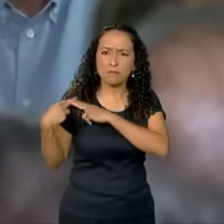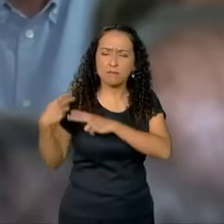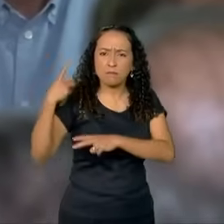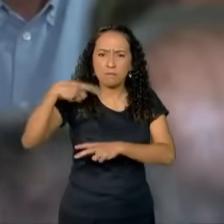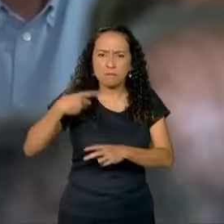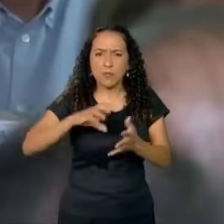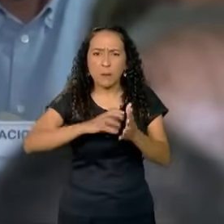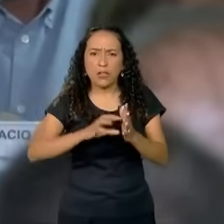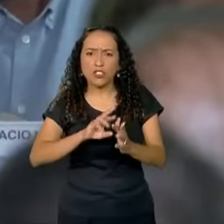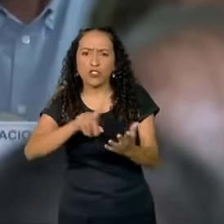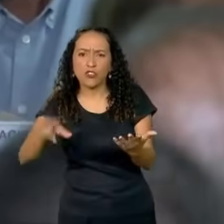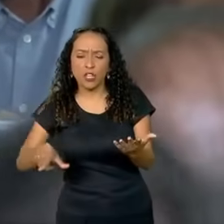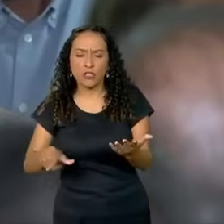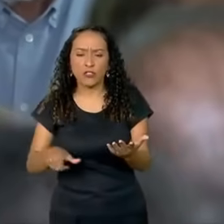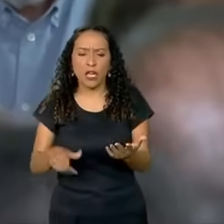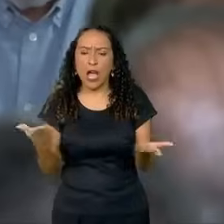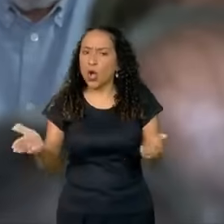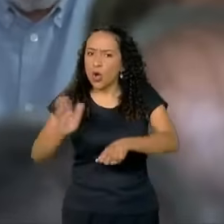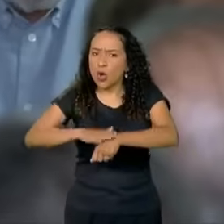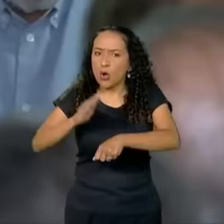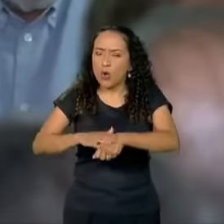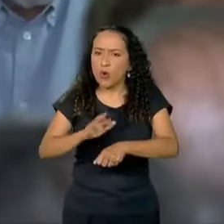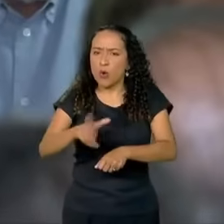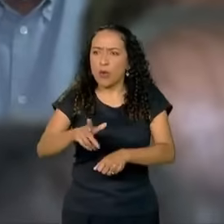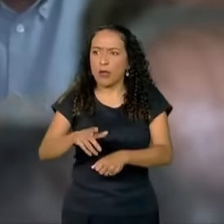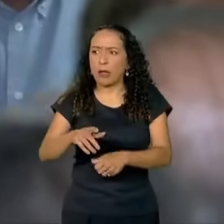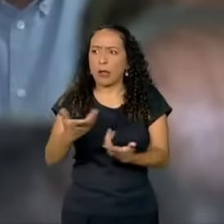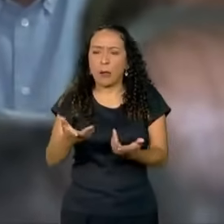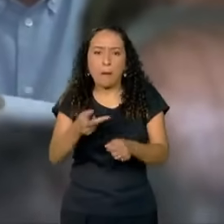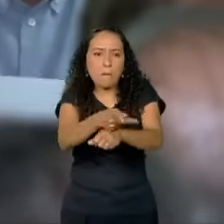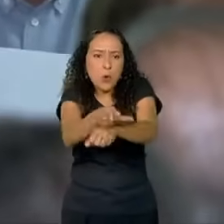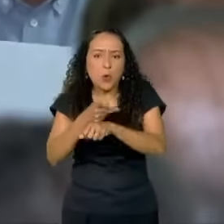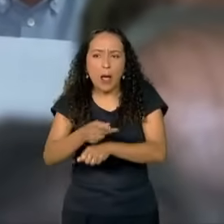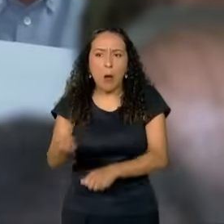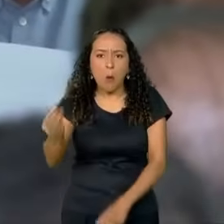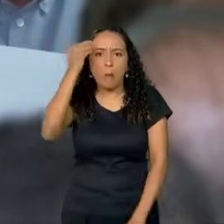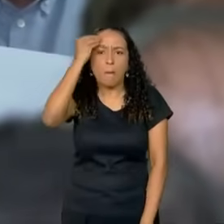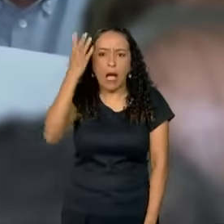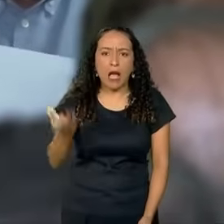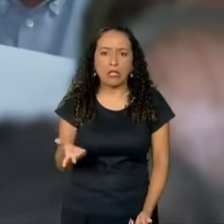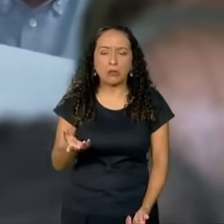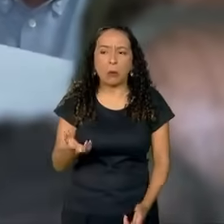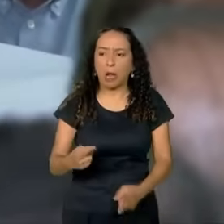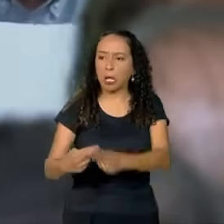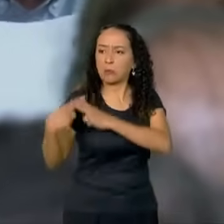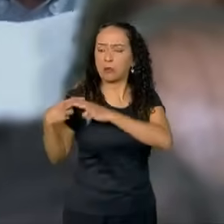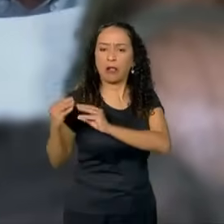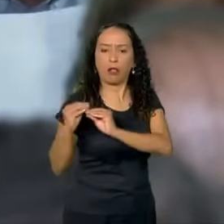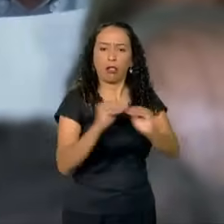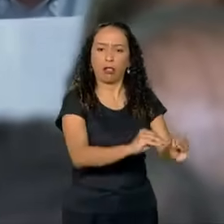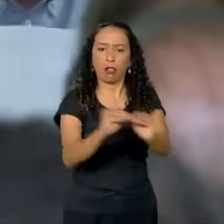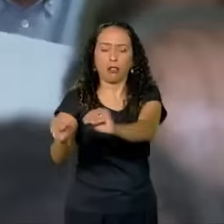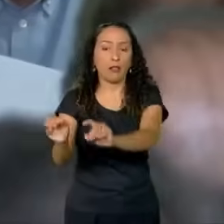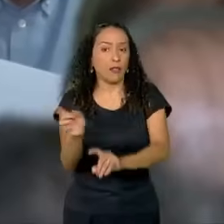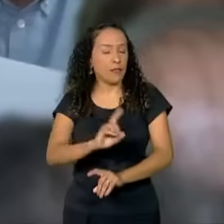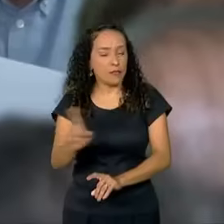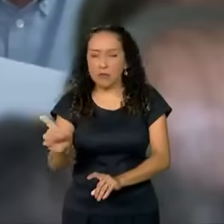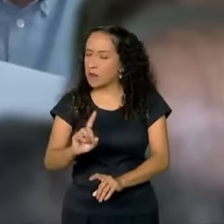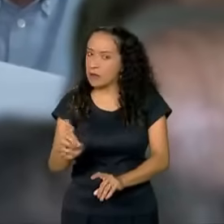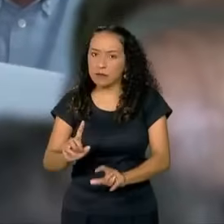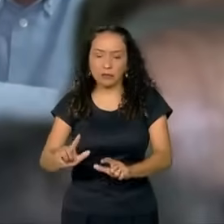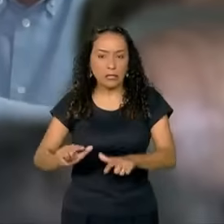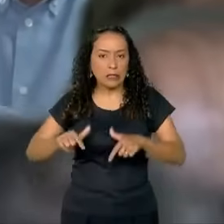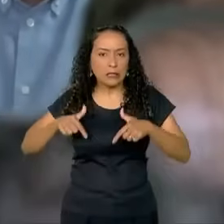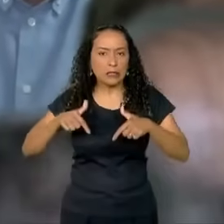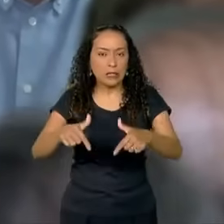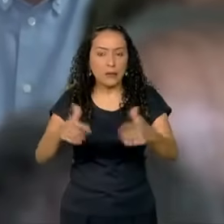diferentes. Não é hora de procurar culpados, não é hora de transferir responsabilidades. A gente vai ter que trabalhar à altura